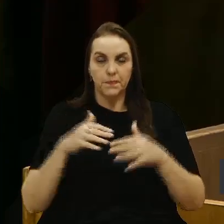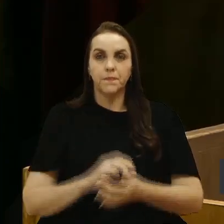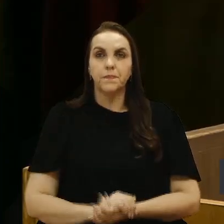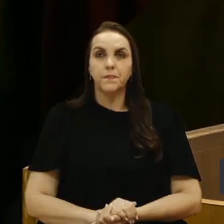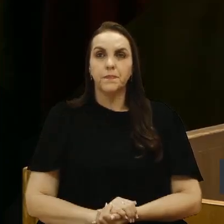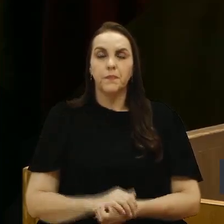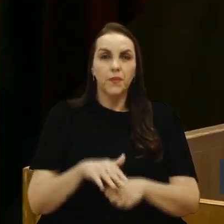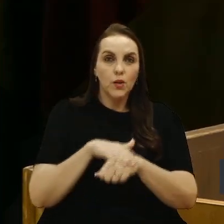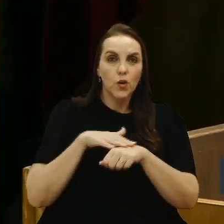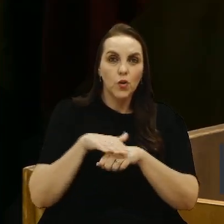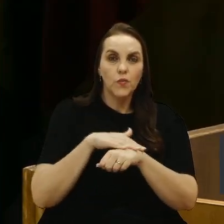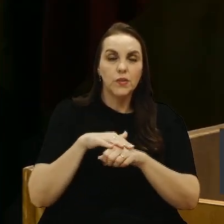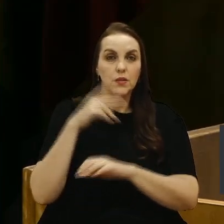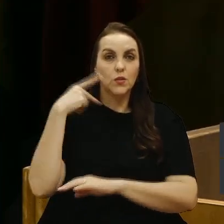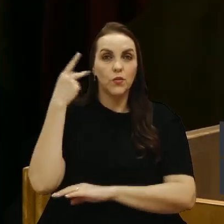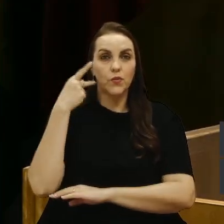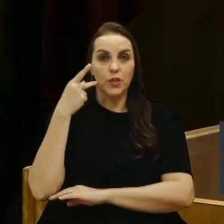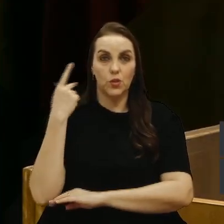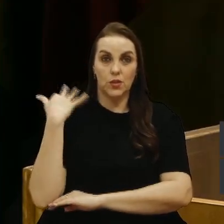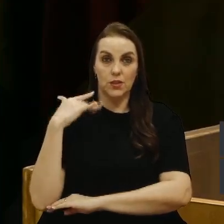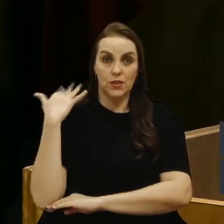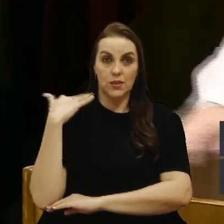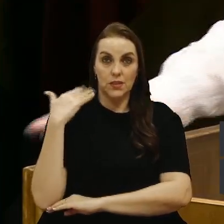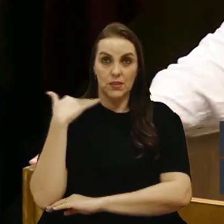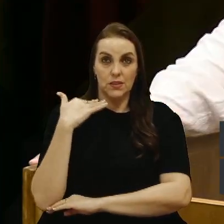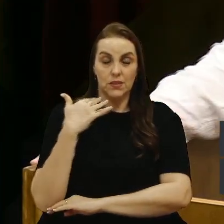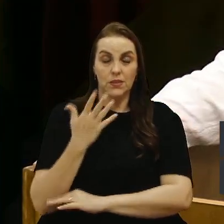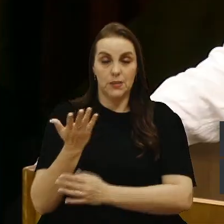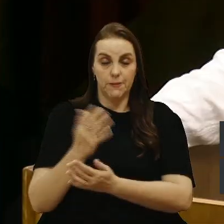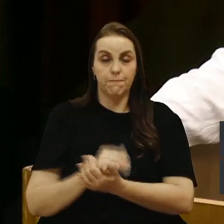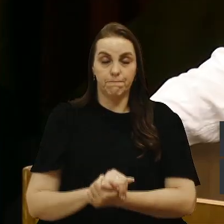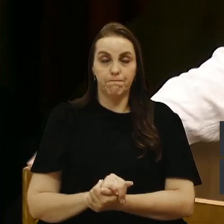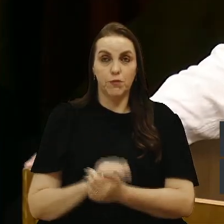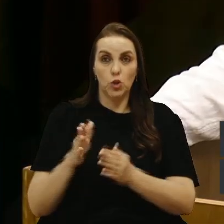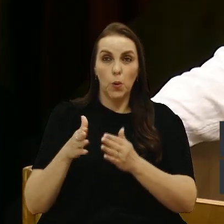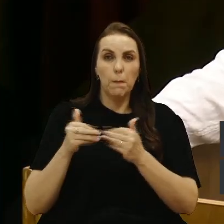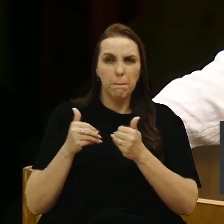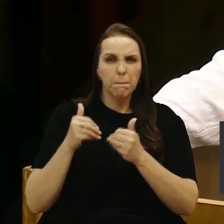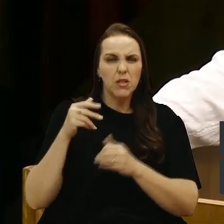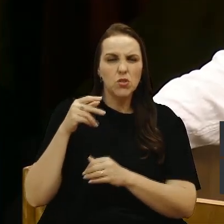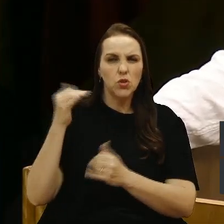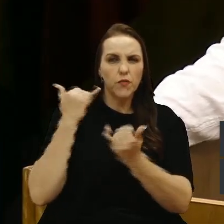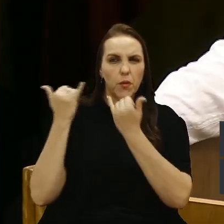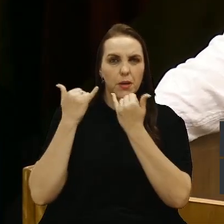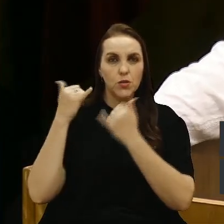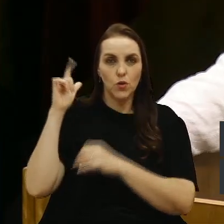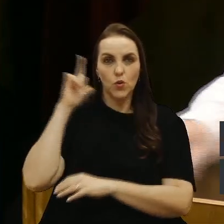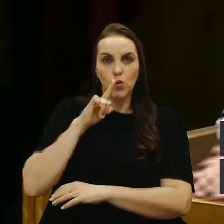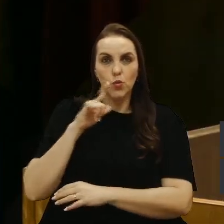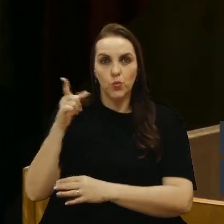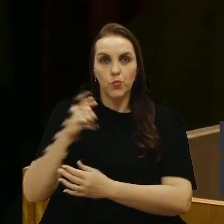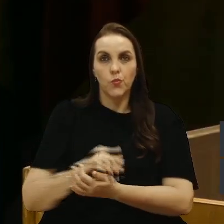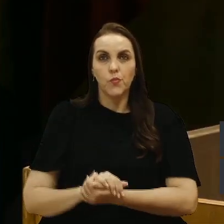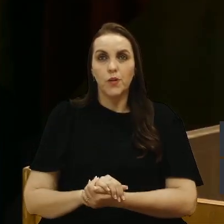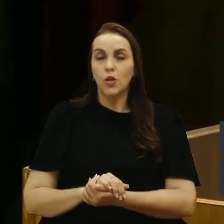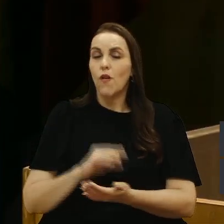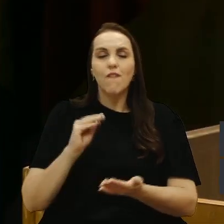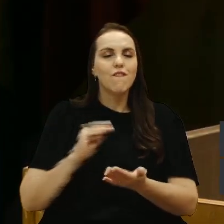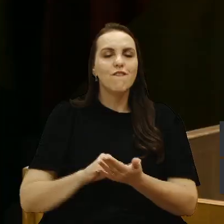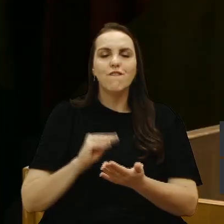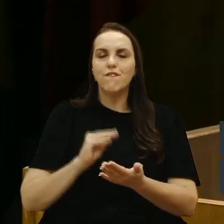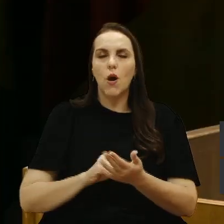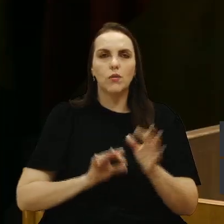Estava conversando com a vereadora Andressa, vereador Lucas, sobre seu pedido de informação, e eu acredito que não é falta de planejamento,